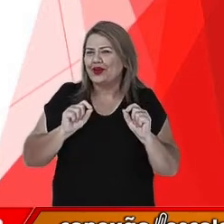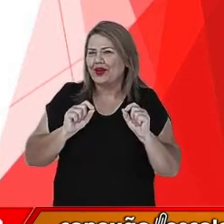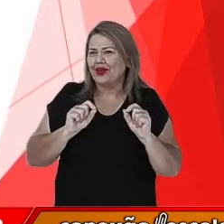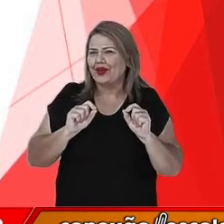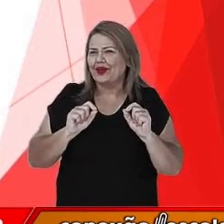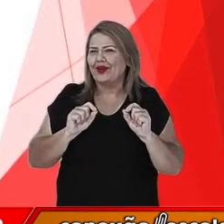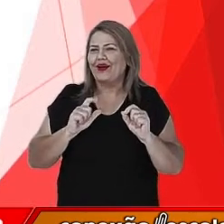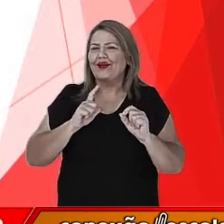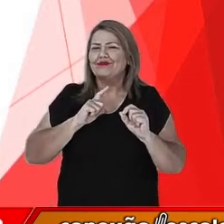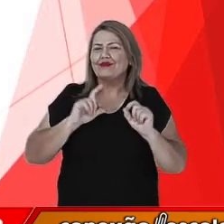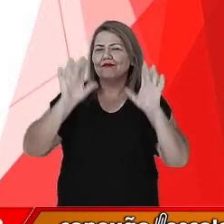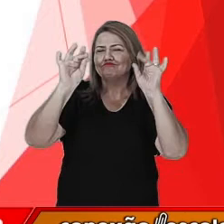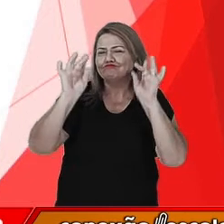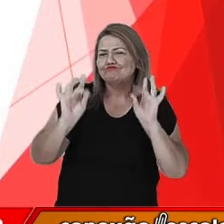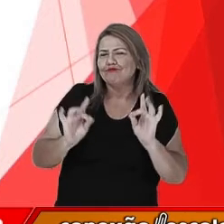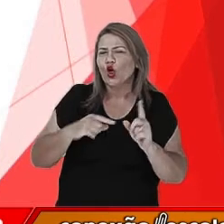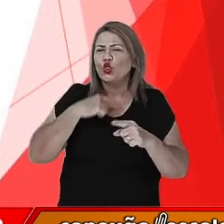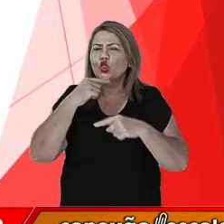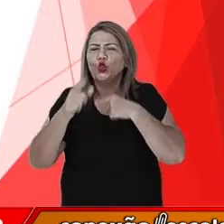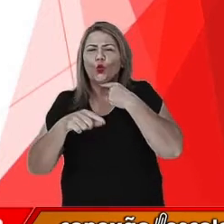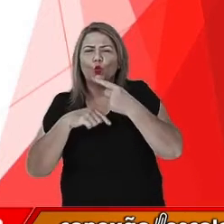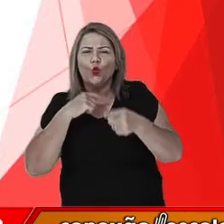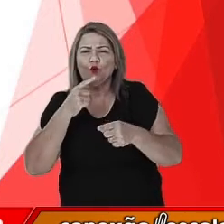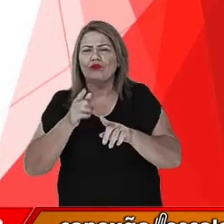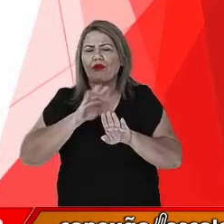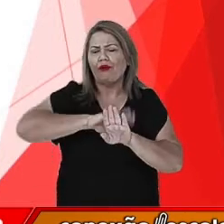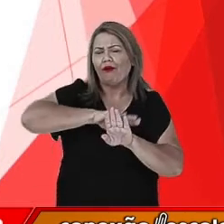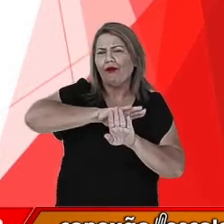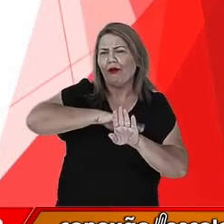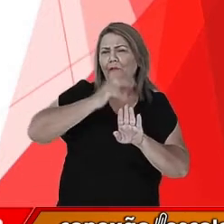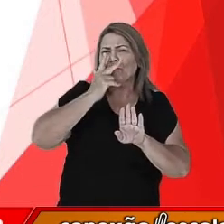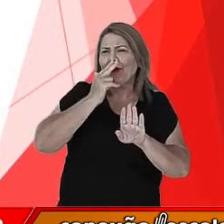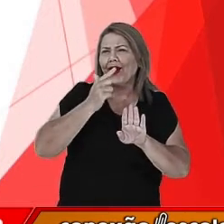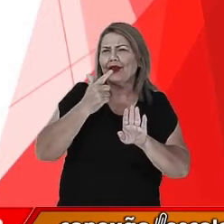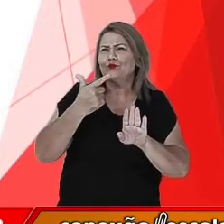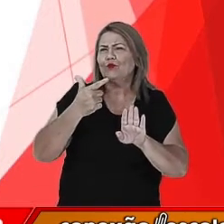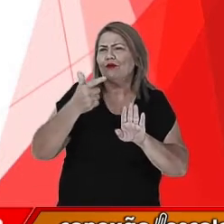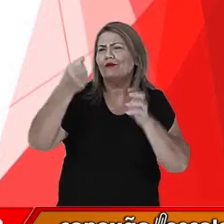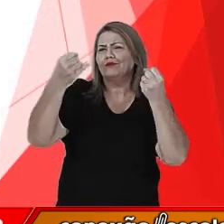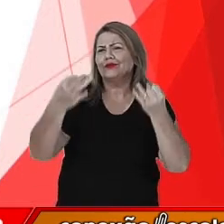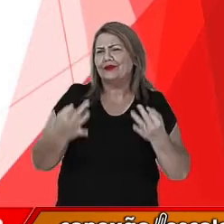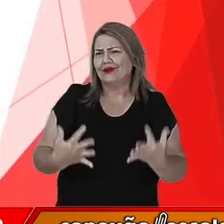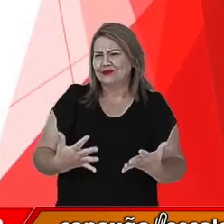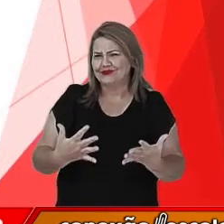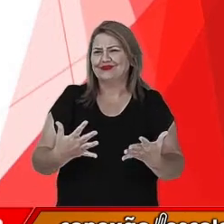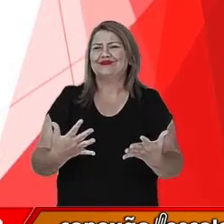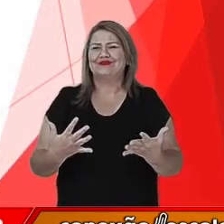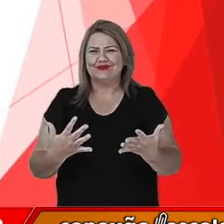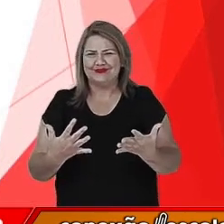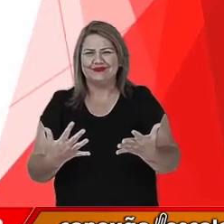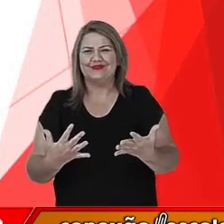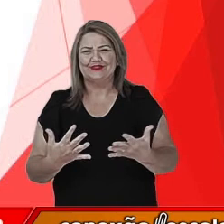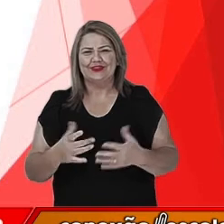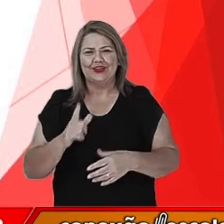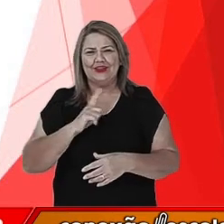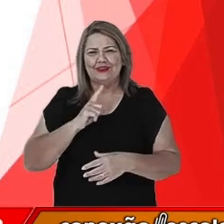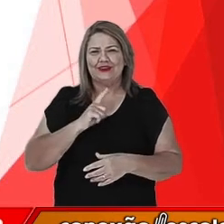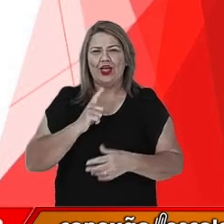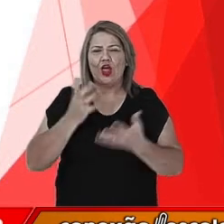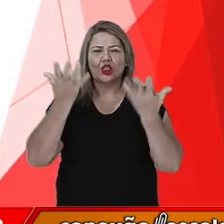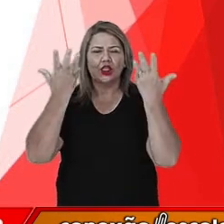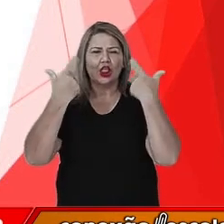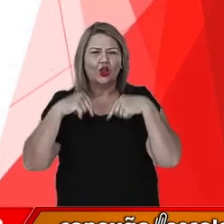elemento de dúvida ou daquilo que não possui uma explicação, que é sempre algo fora do